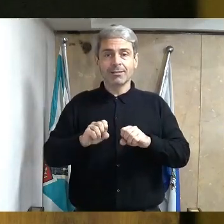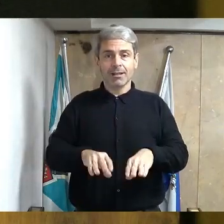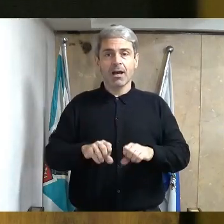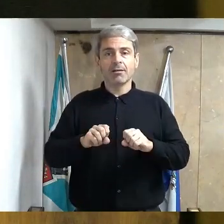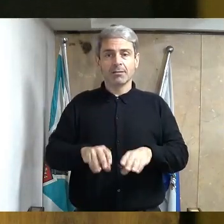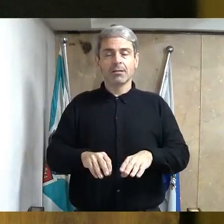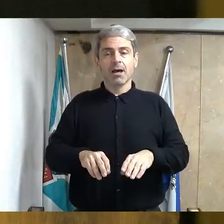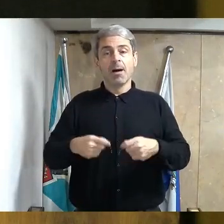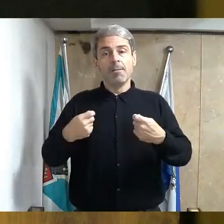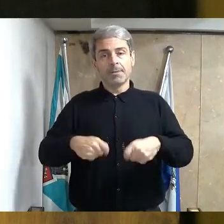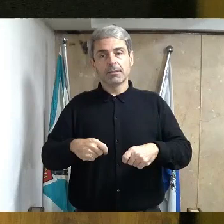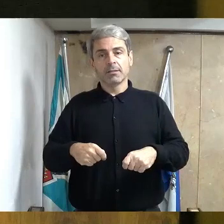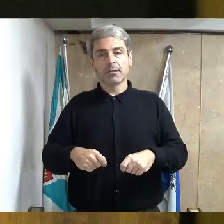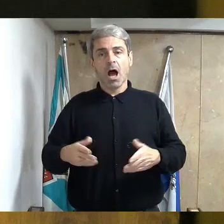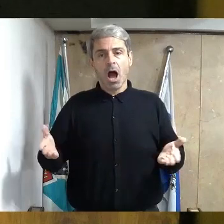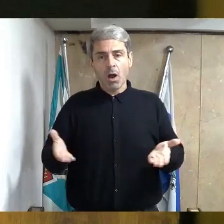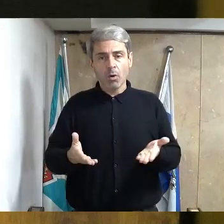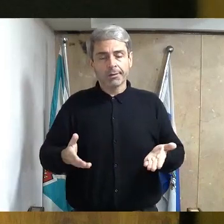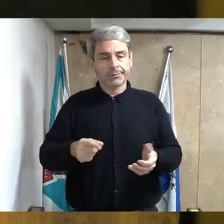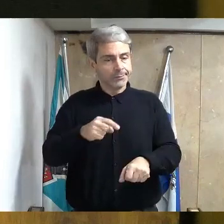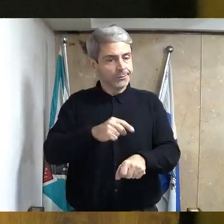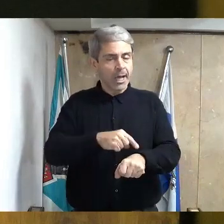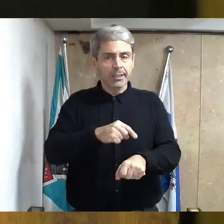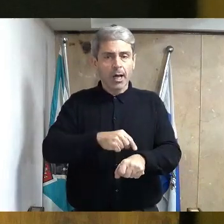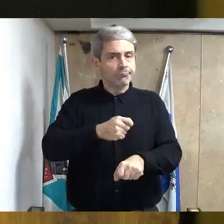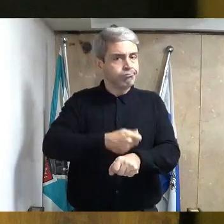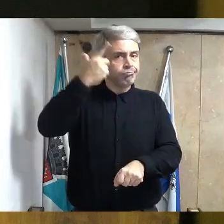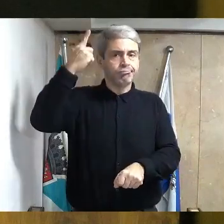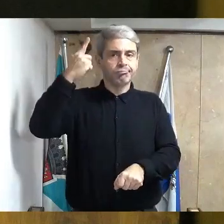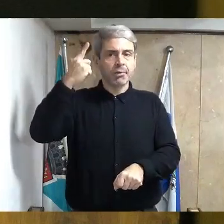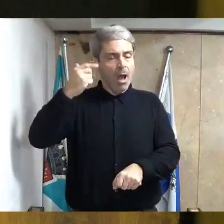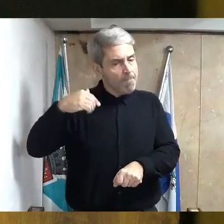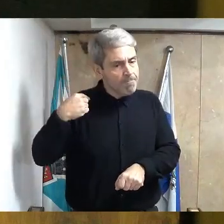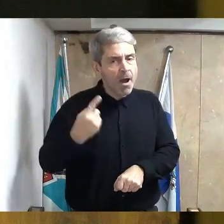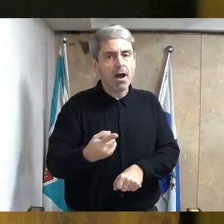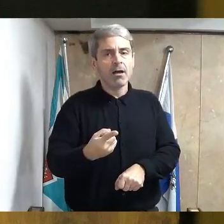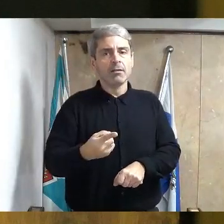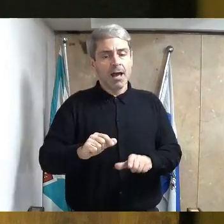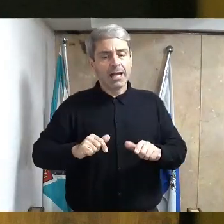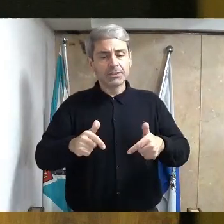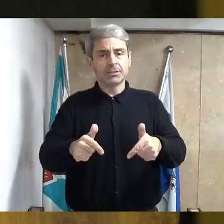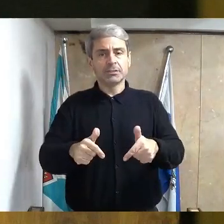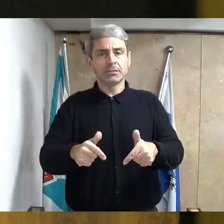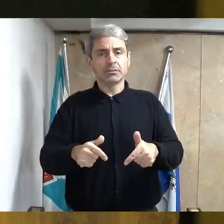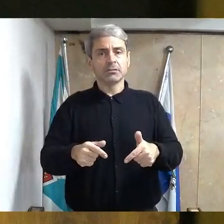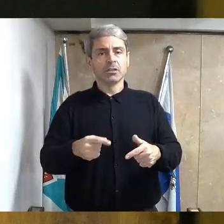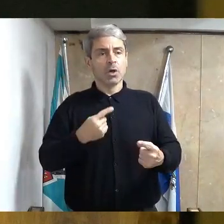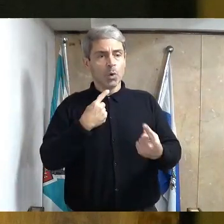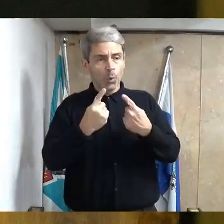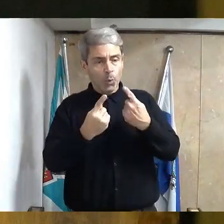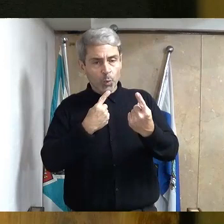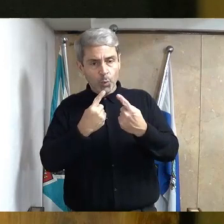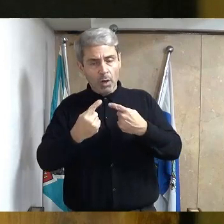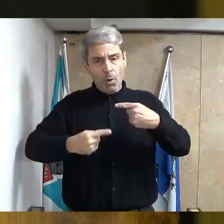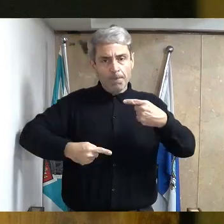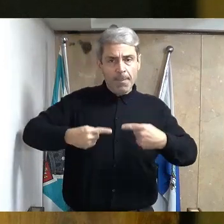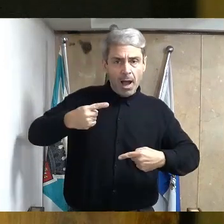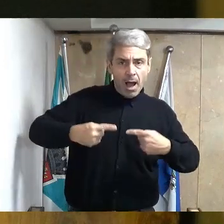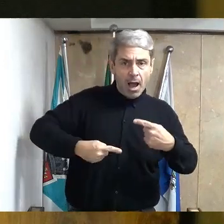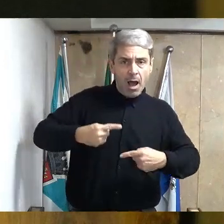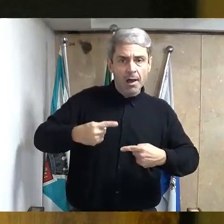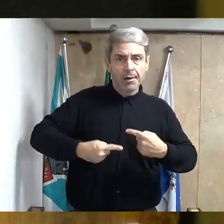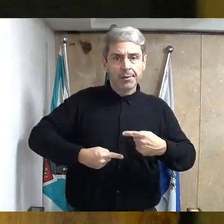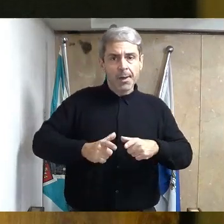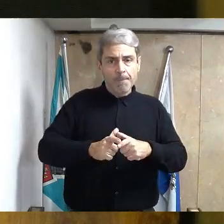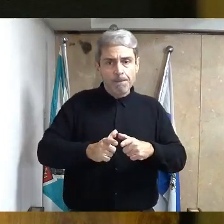Chegou a hora, já passou da hora de fazer uma discussão ampla daquilo que